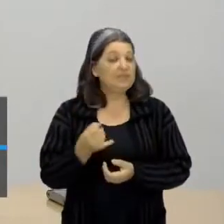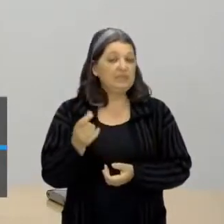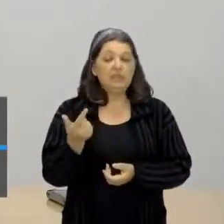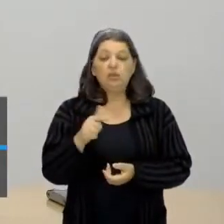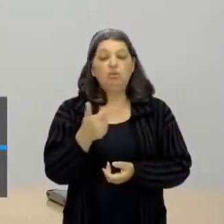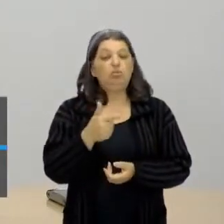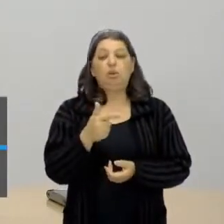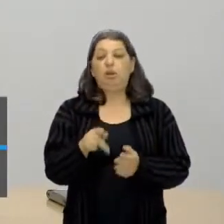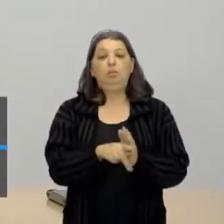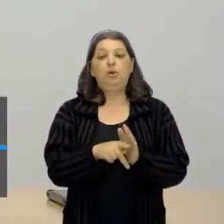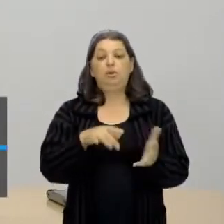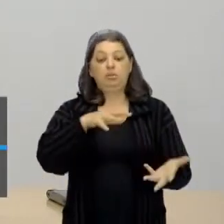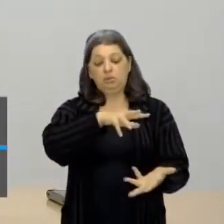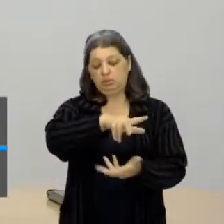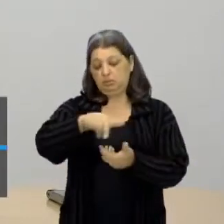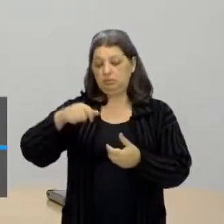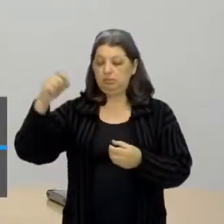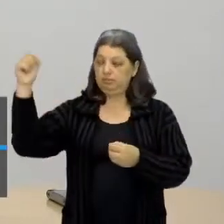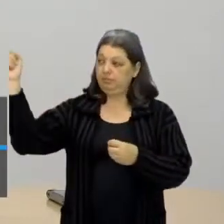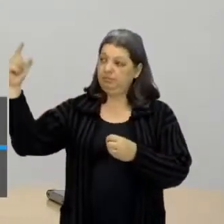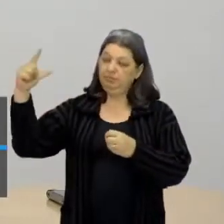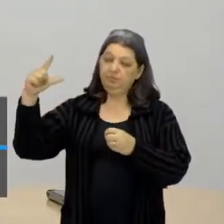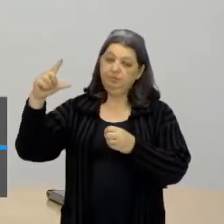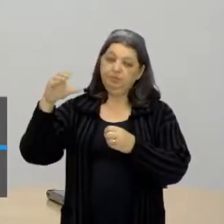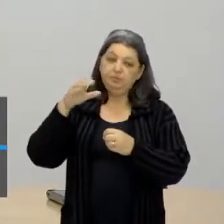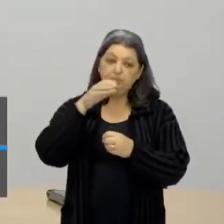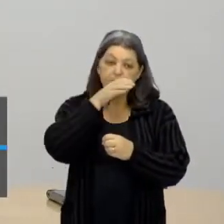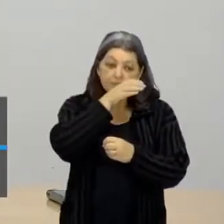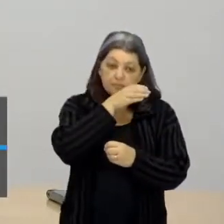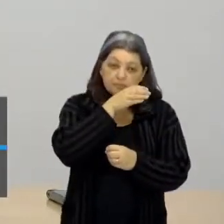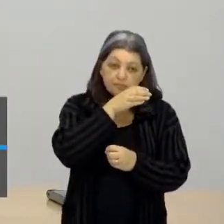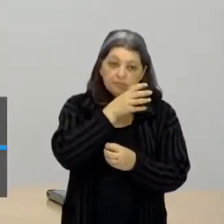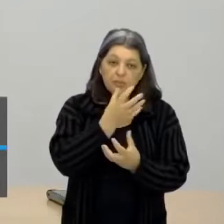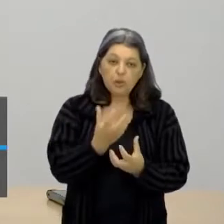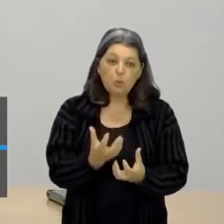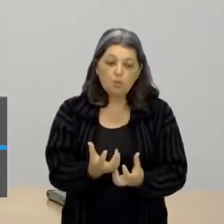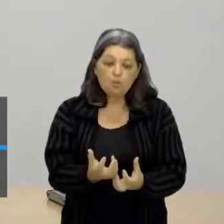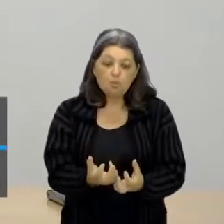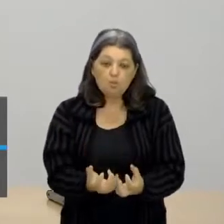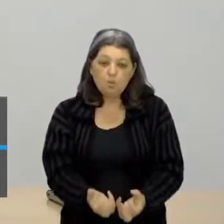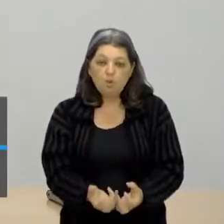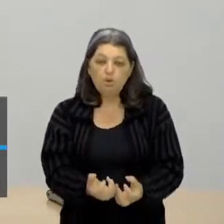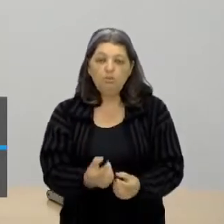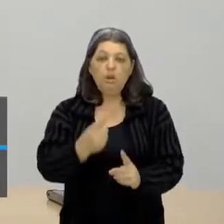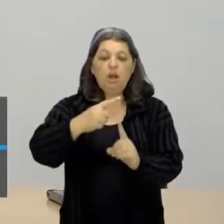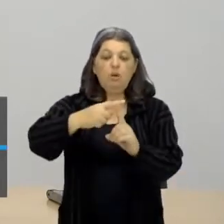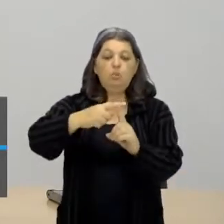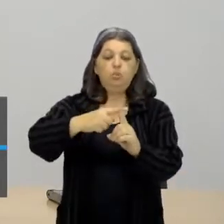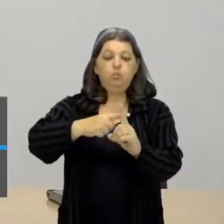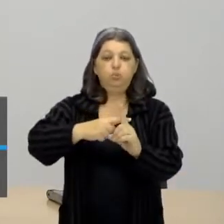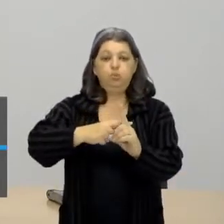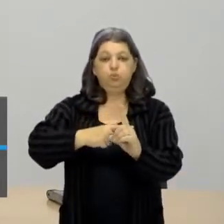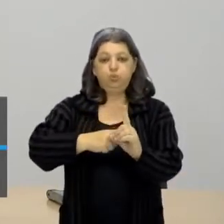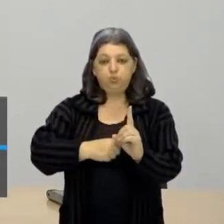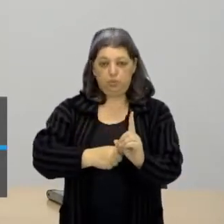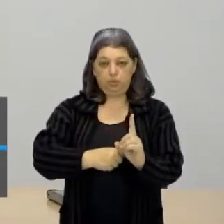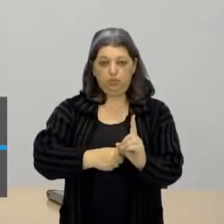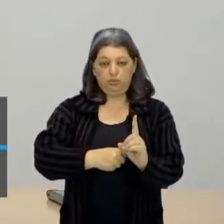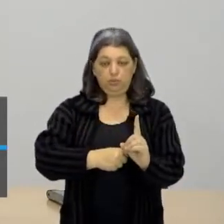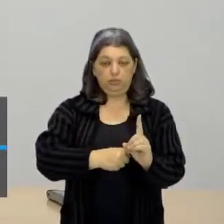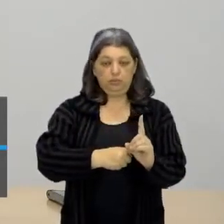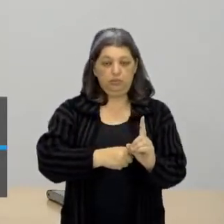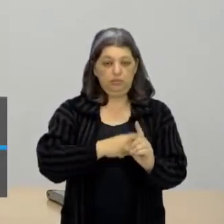houvesse o efeito estufa no planeta Terra, né, a Terra ficaria sempre a 15 graus negativos, 15 graus Celsius negativos. Então